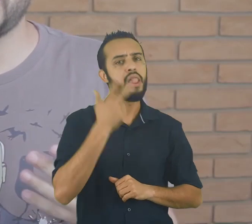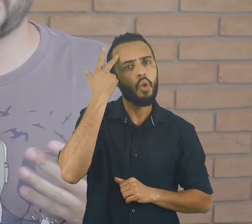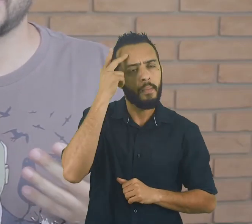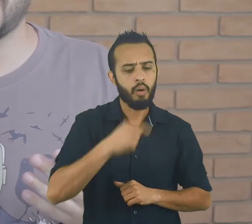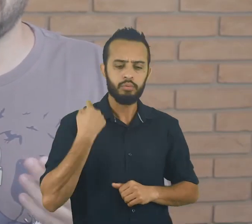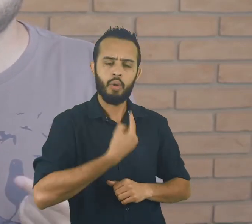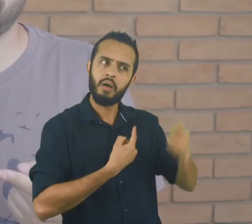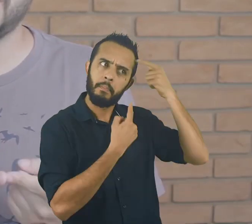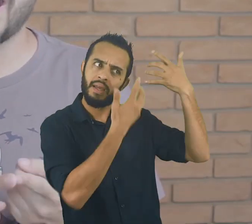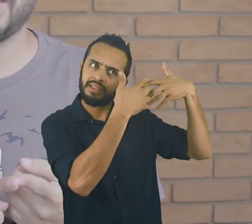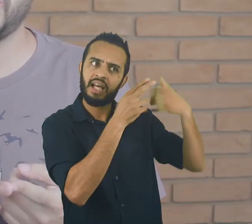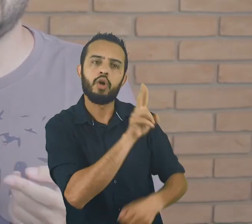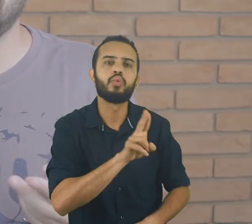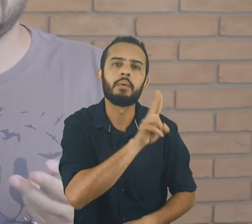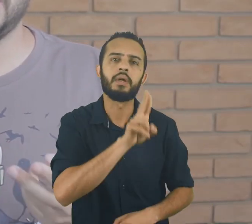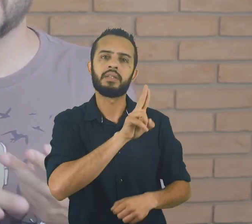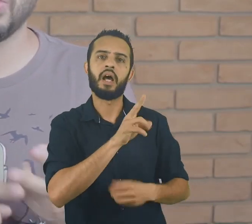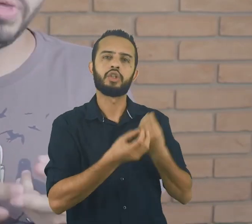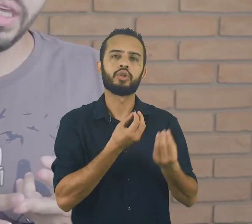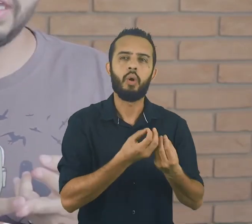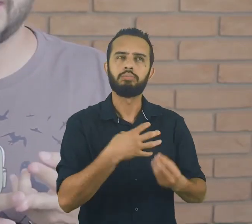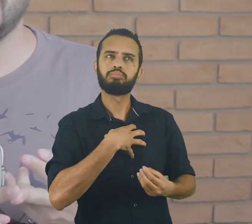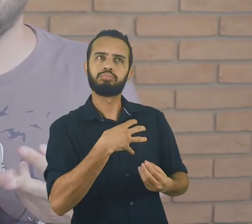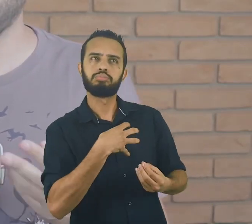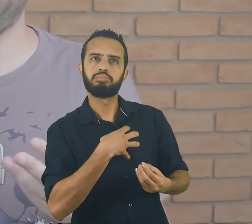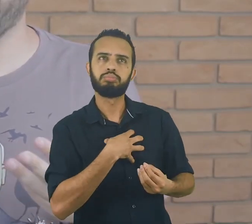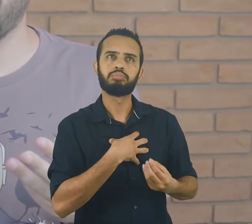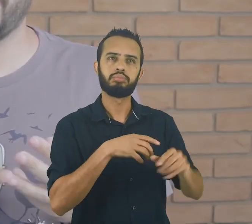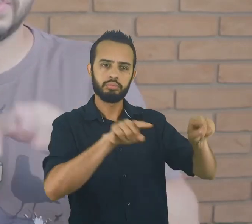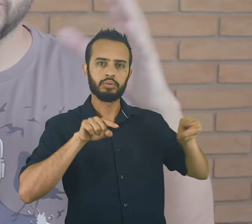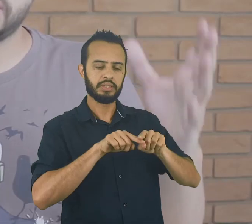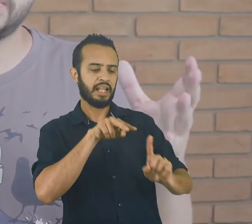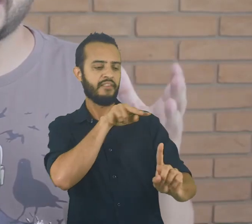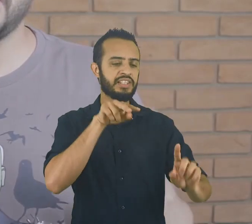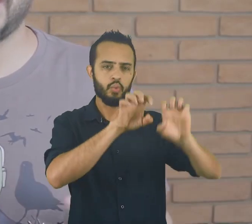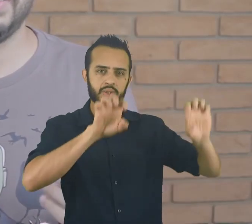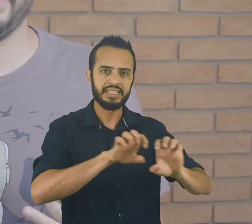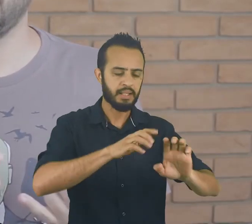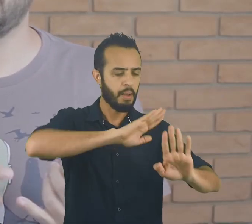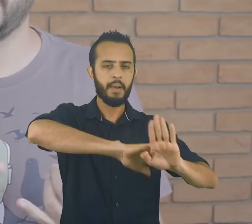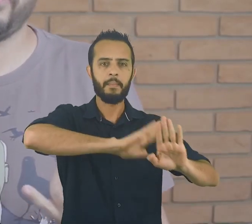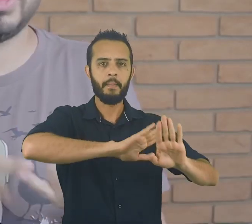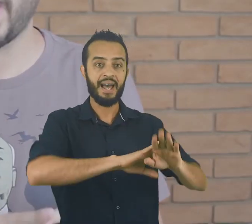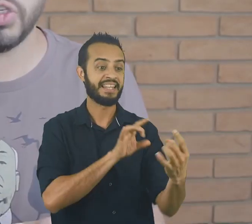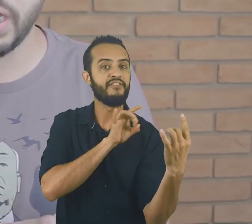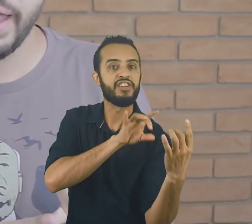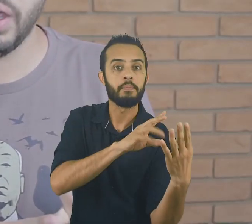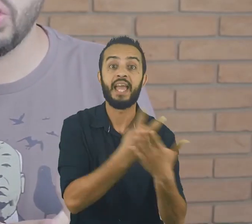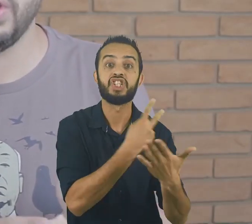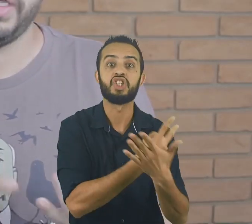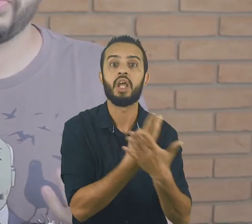comum a gente pensar em usabilidade, em ergonomia, em ter a visão do sistema, em ter feedback